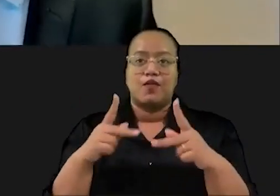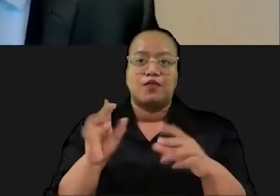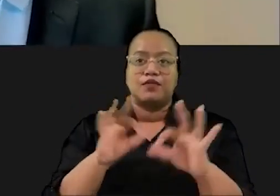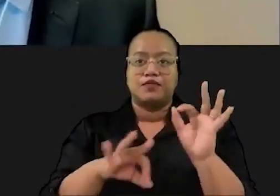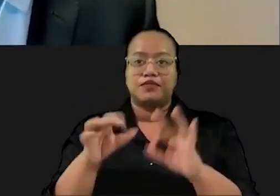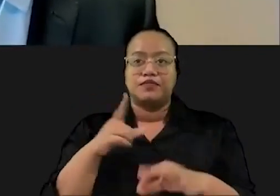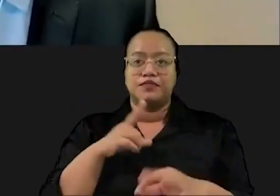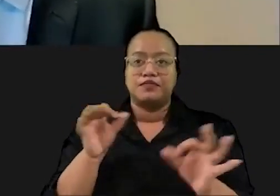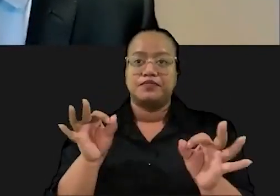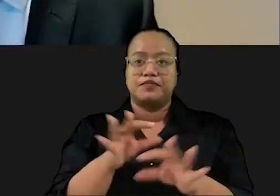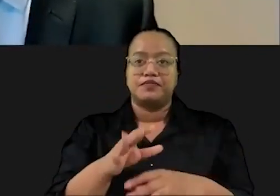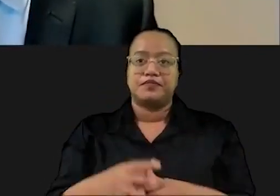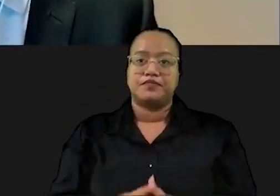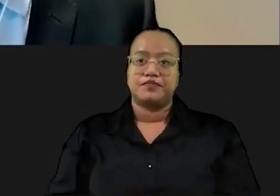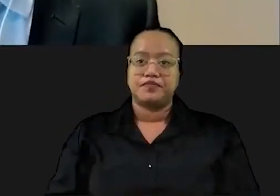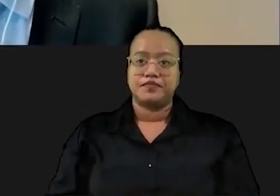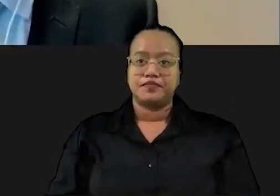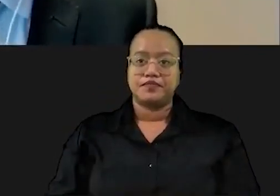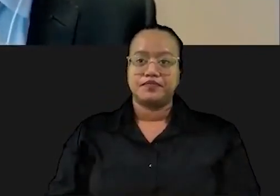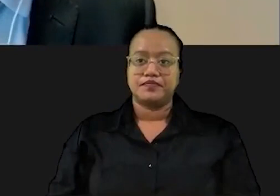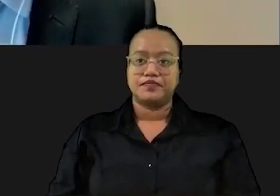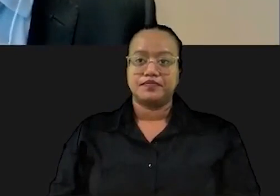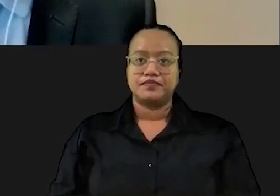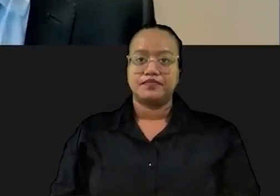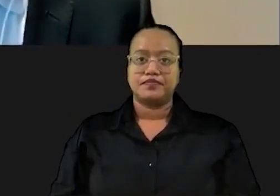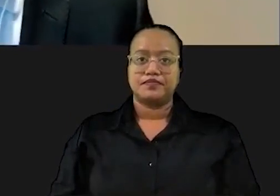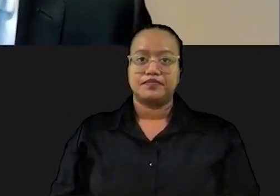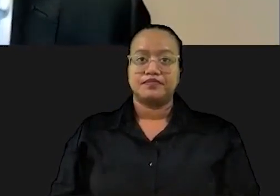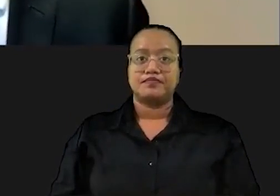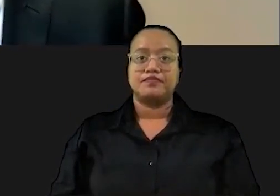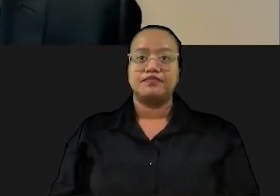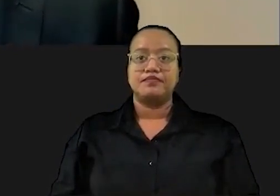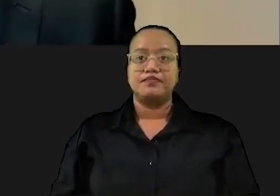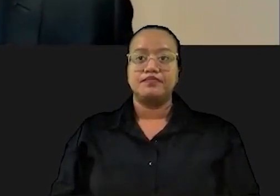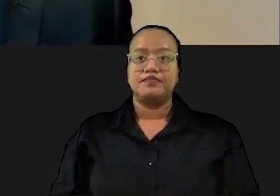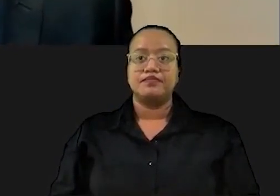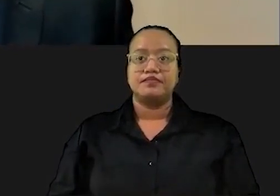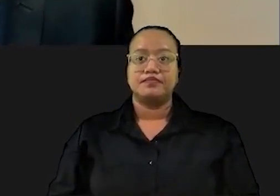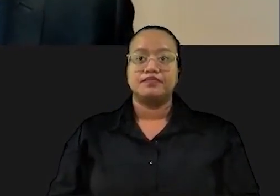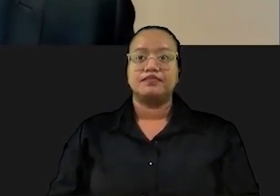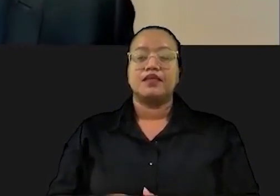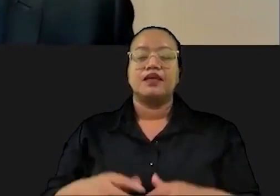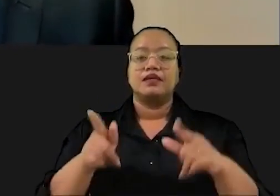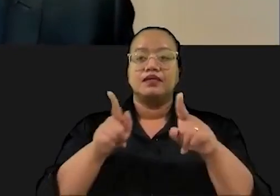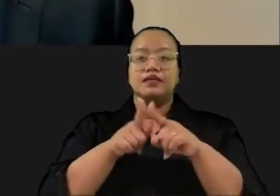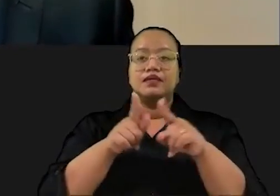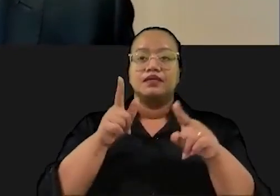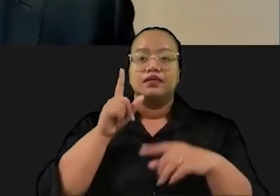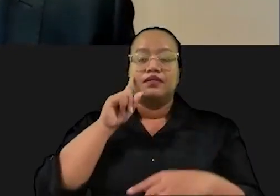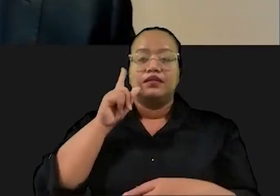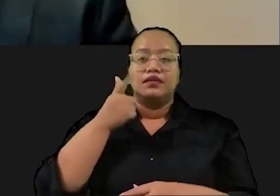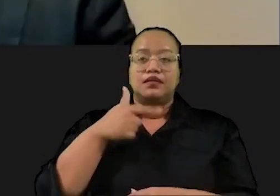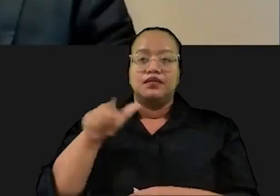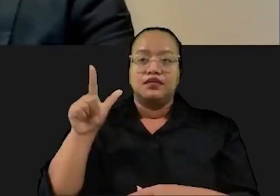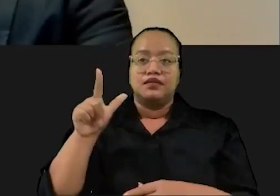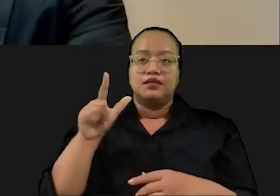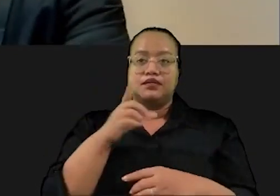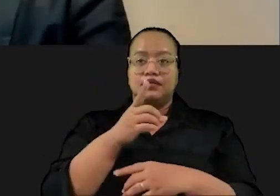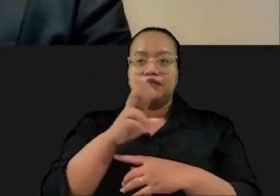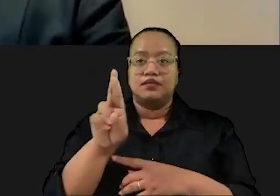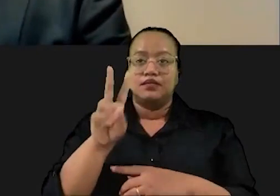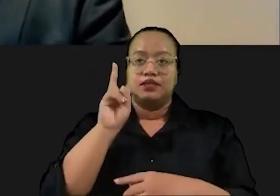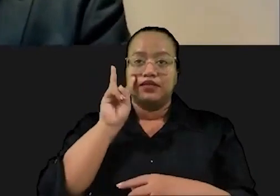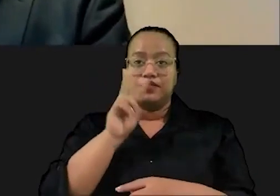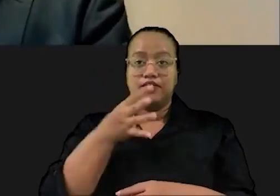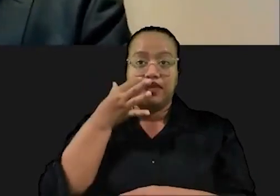E tem outros exemplos também, né? Outro dia, acho que a doutora Daldice foi testemunha desse caso também, né? Nós vimos,